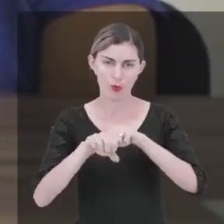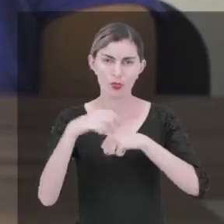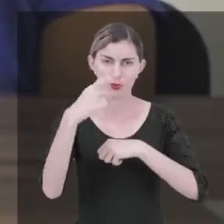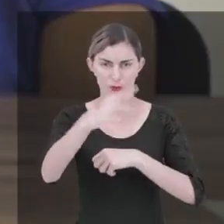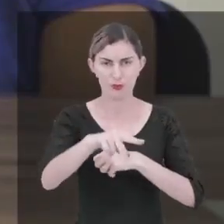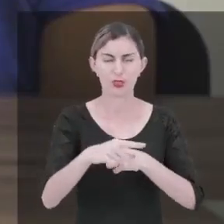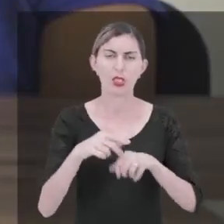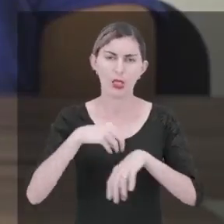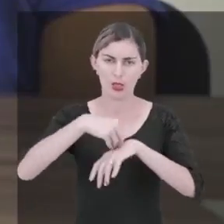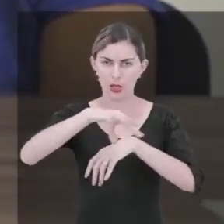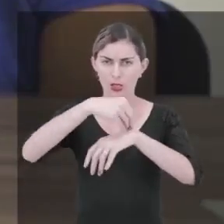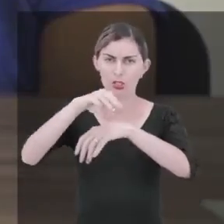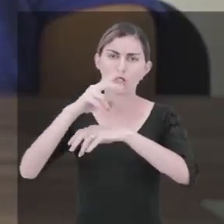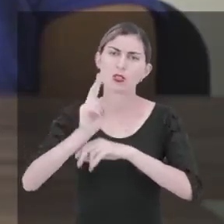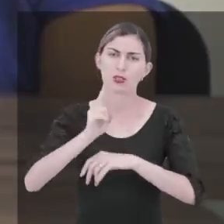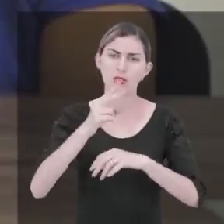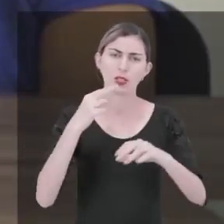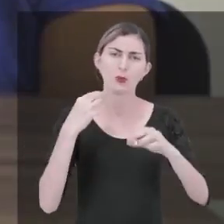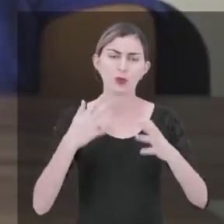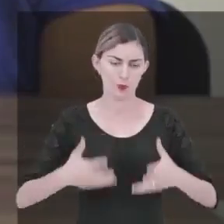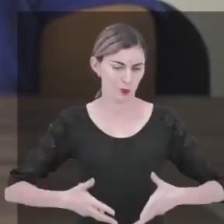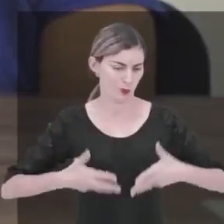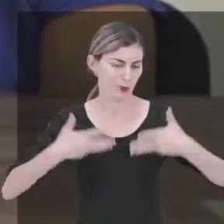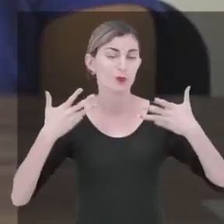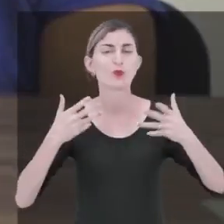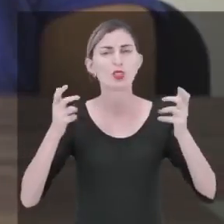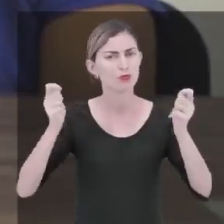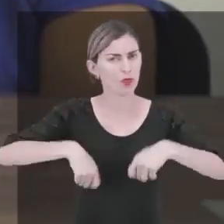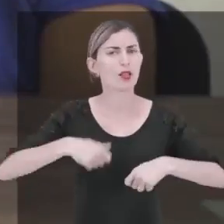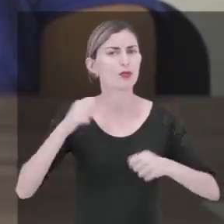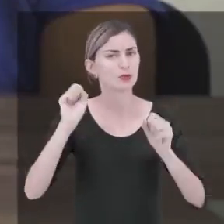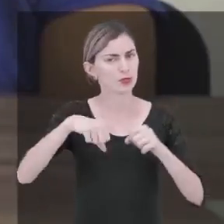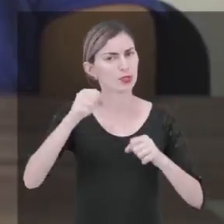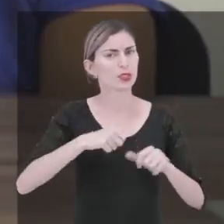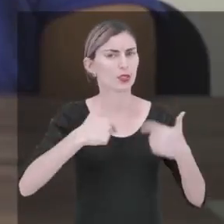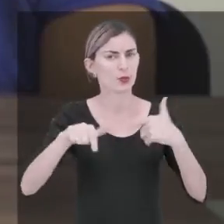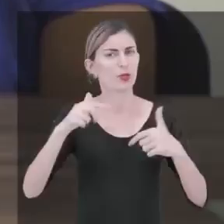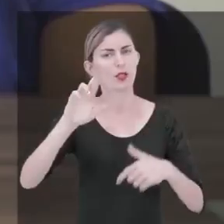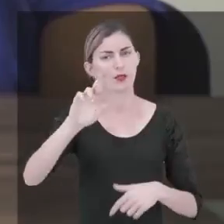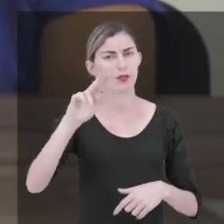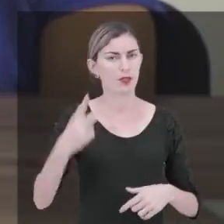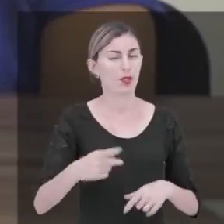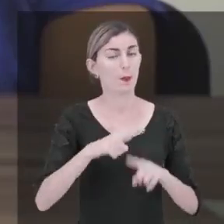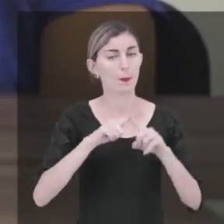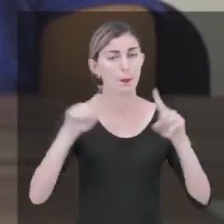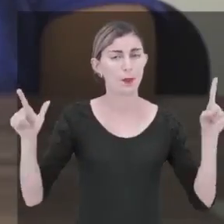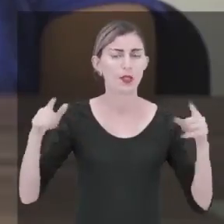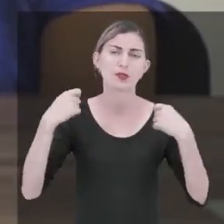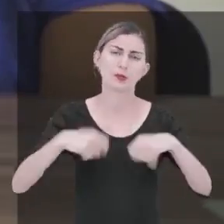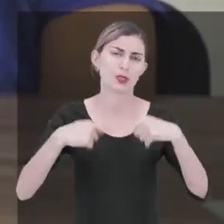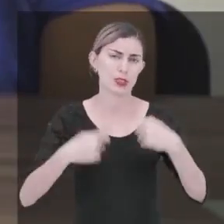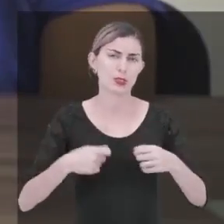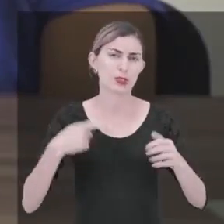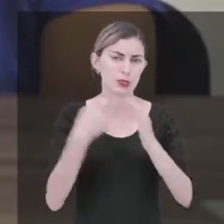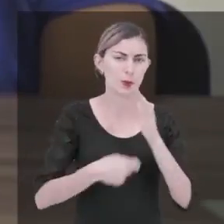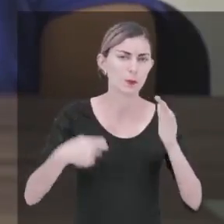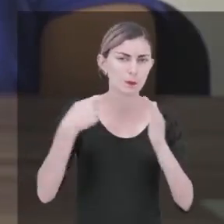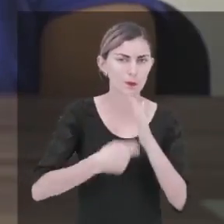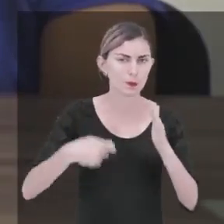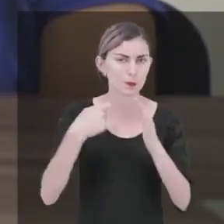de vocês e deixar sempre uma mensagem de otimismo. É possível sim trabalhar com RH, mas é